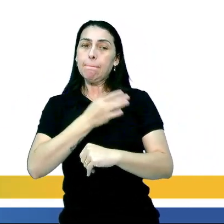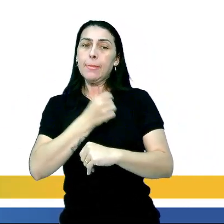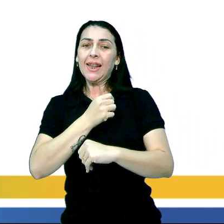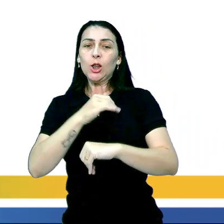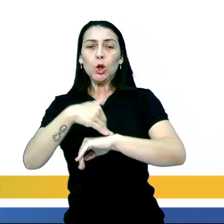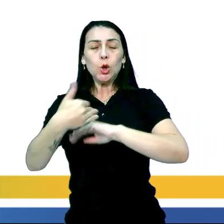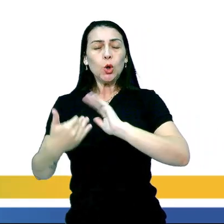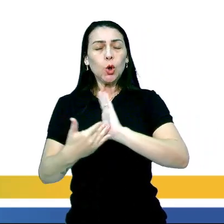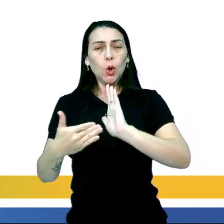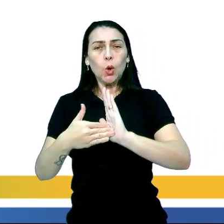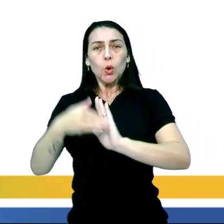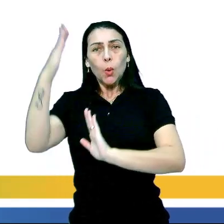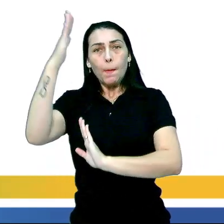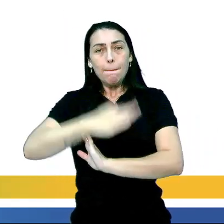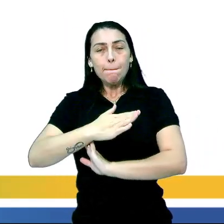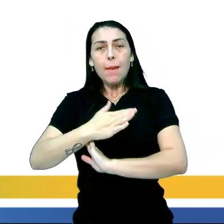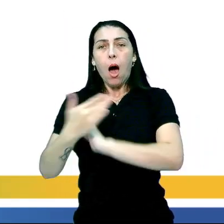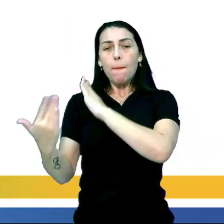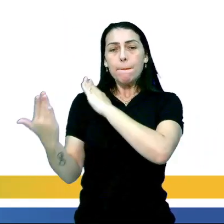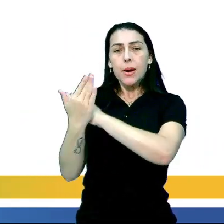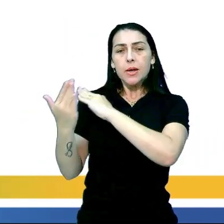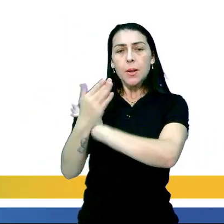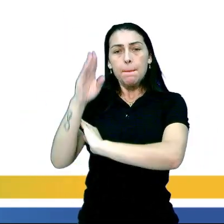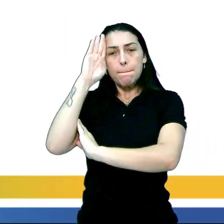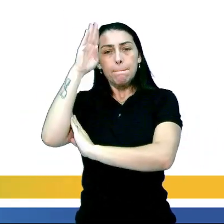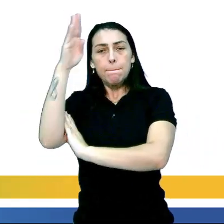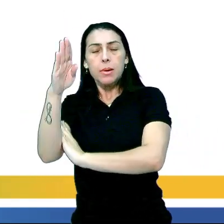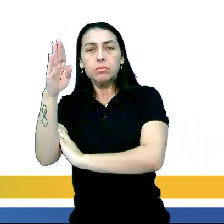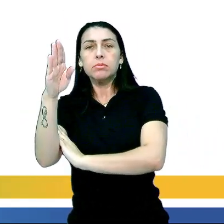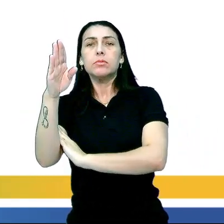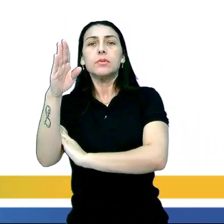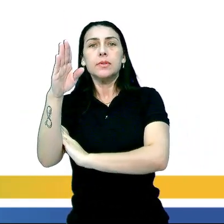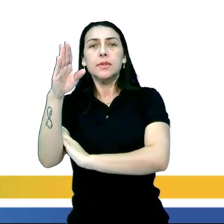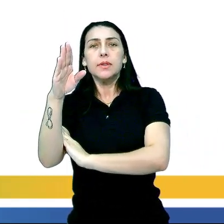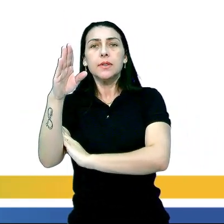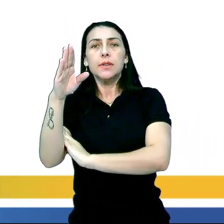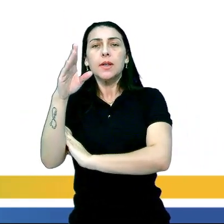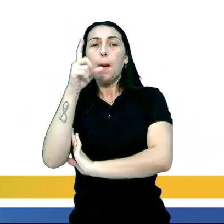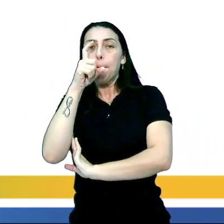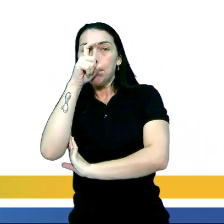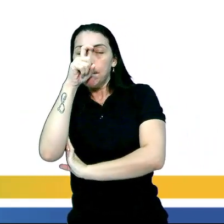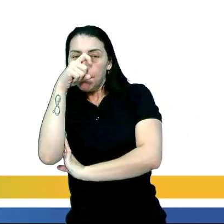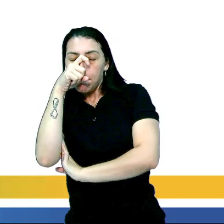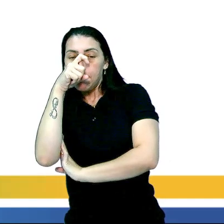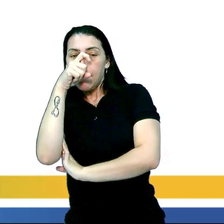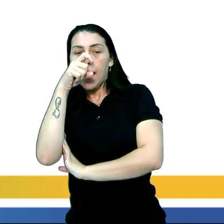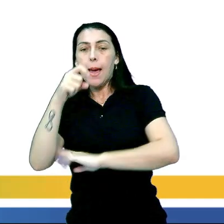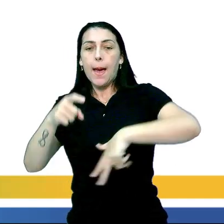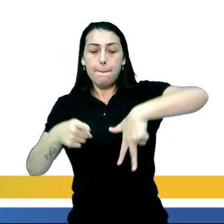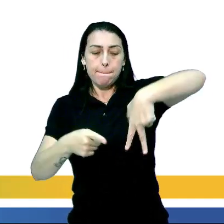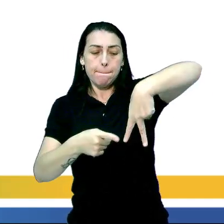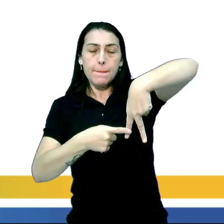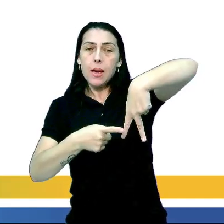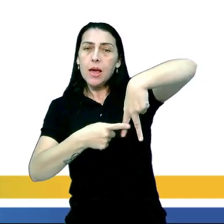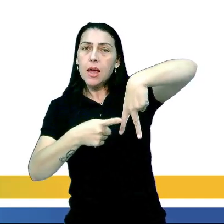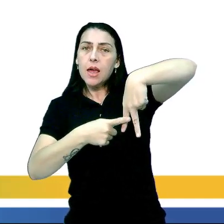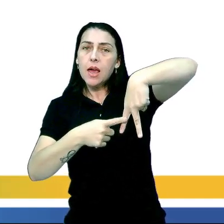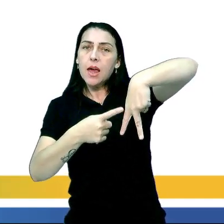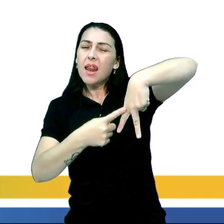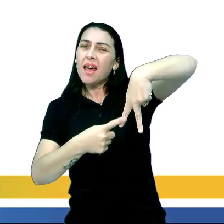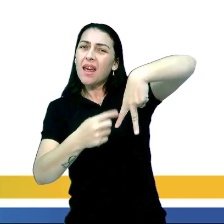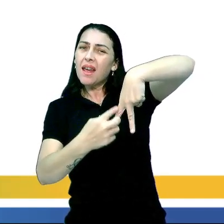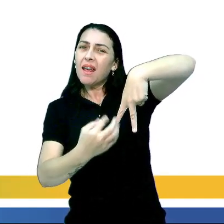de todo mal nos acuda. Principal desse fantasma, que é a perna